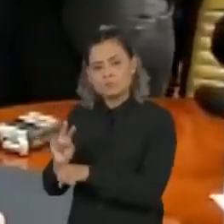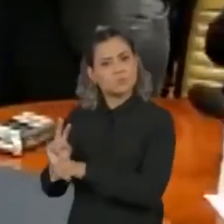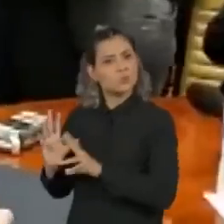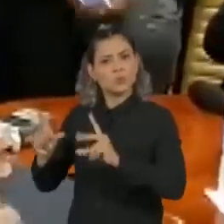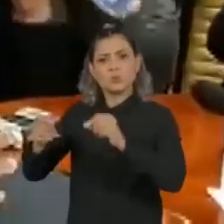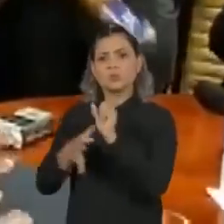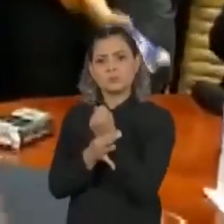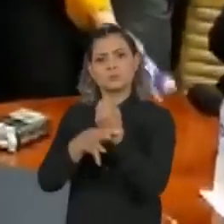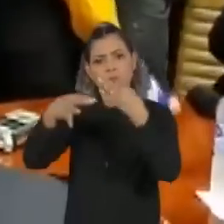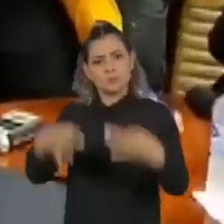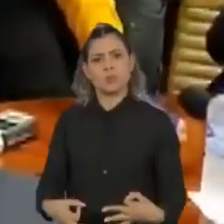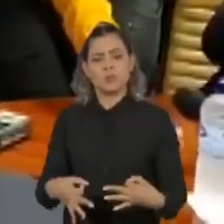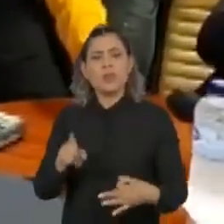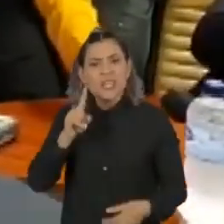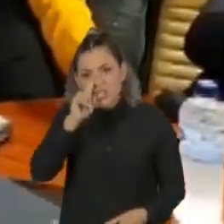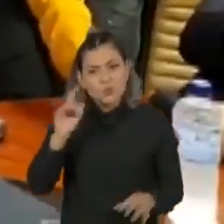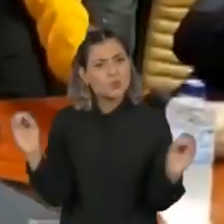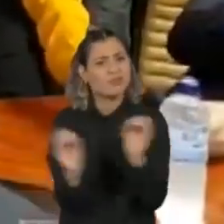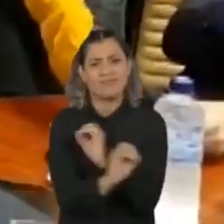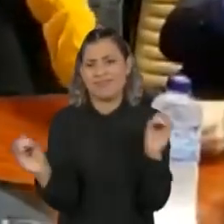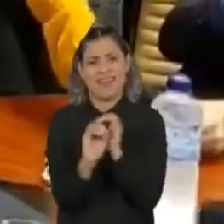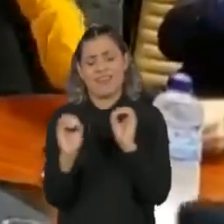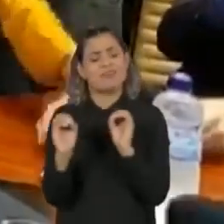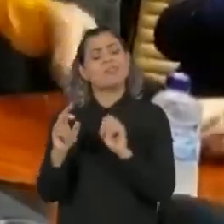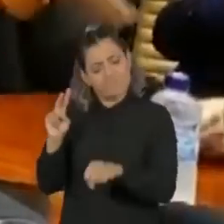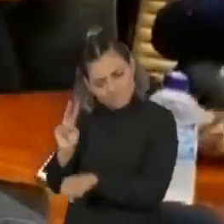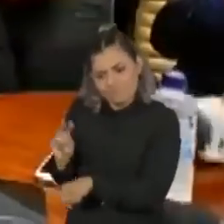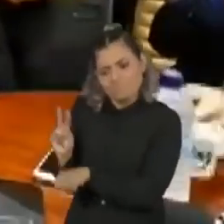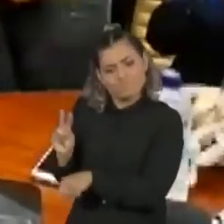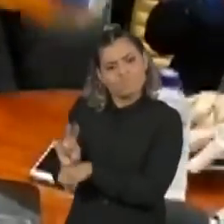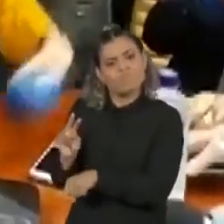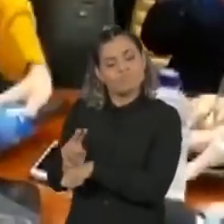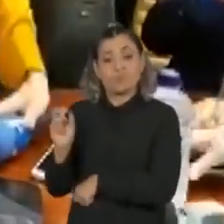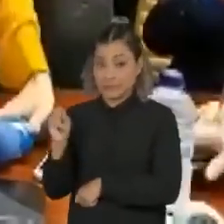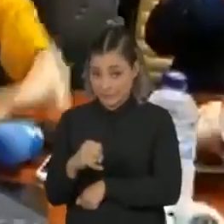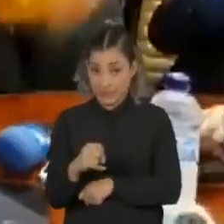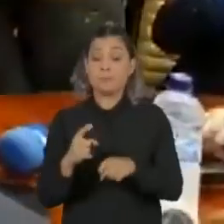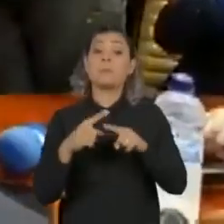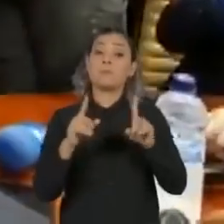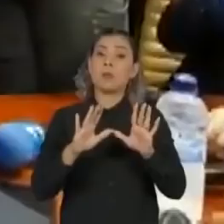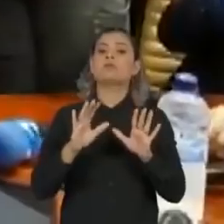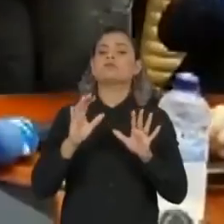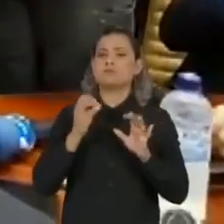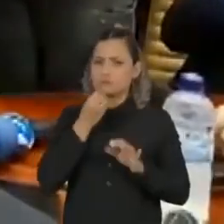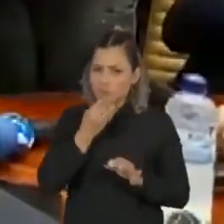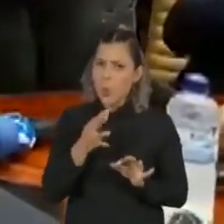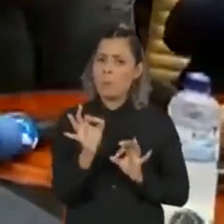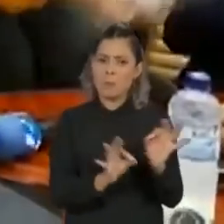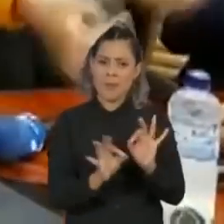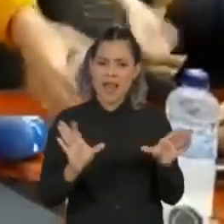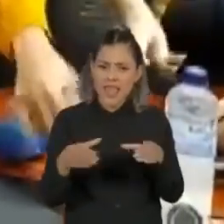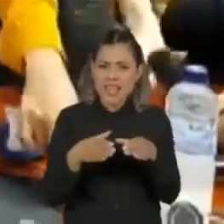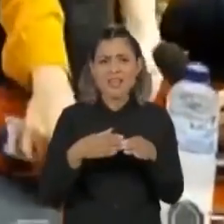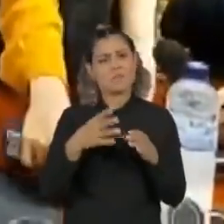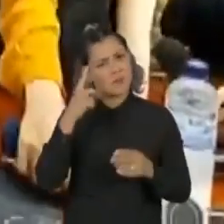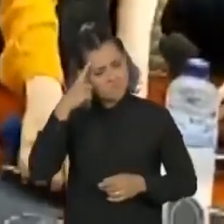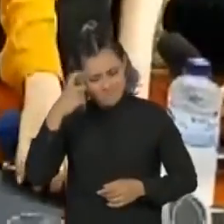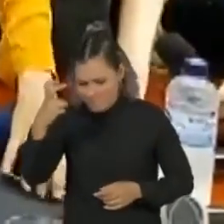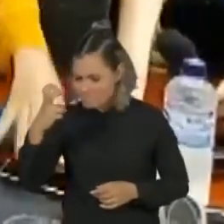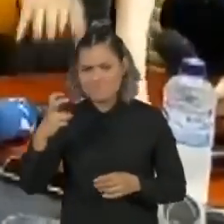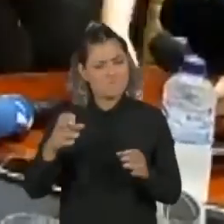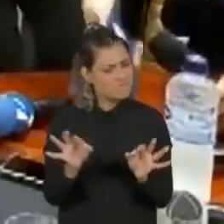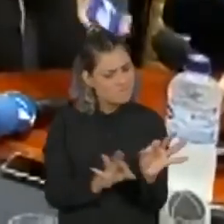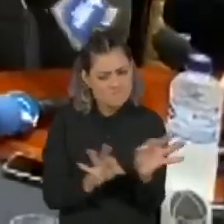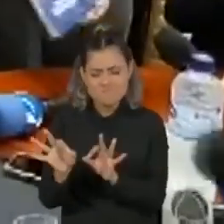Não existe qualquer risco para terceiros aqui no Brasil. Operação muito bem preparada, planejada, bem demonstra